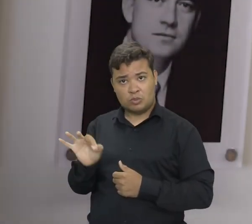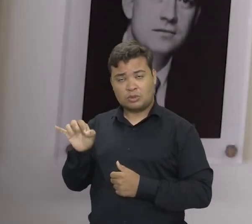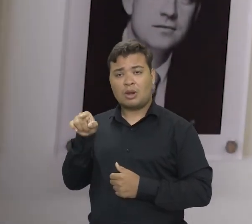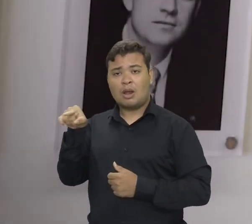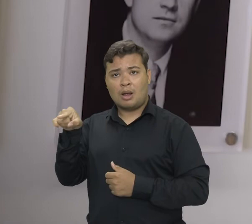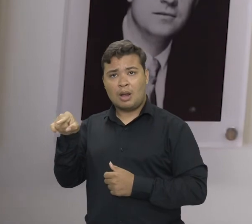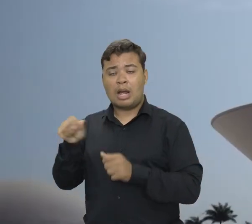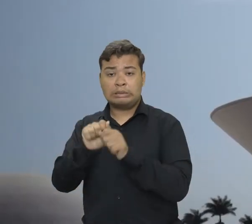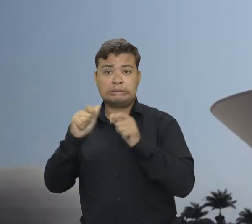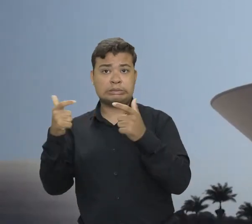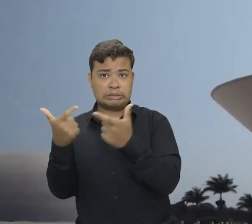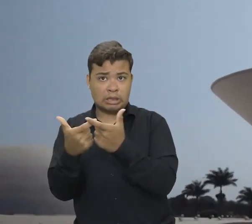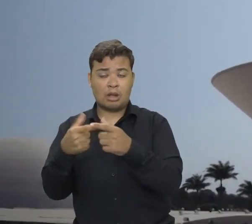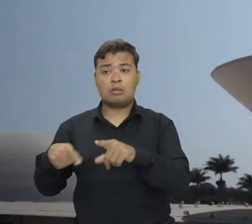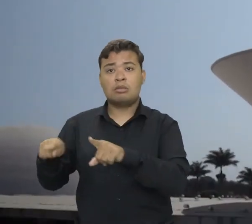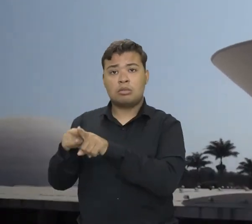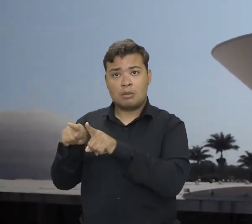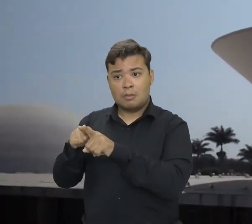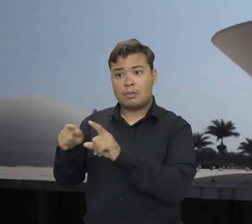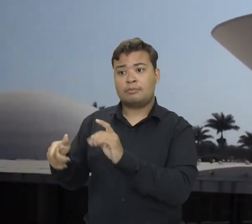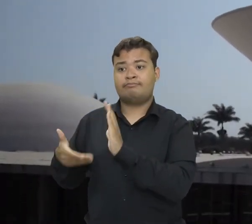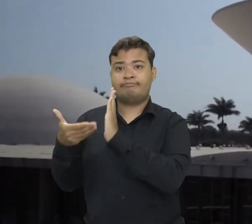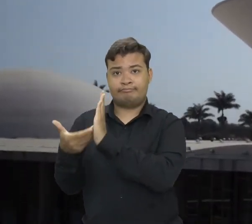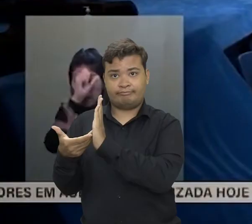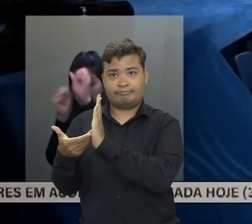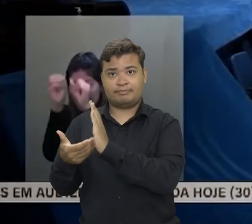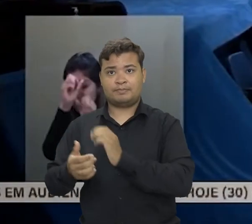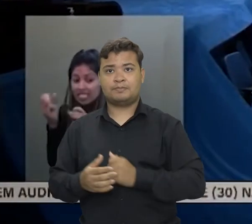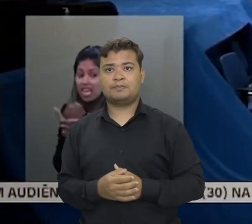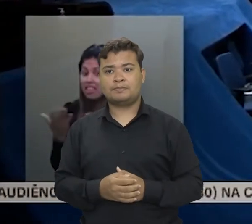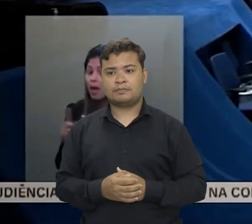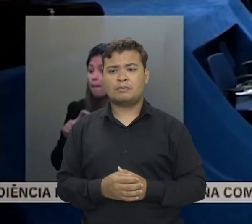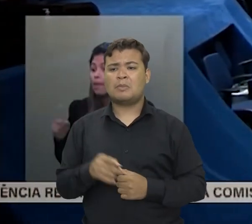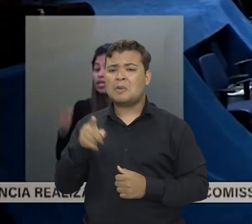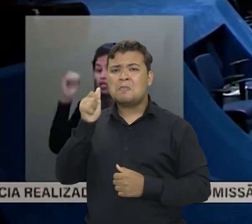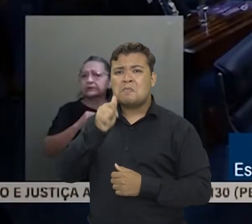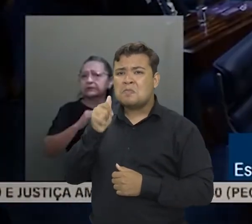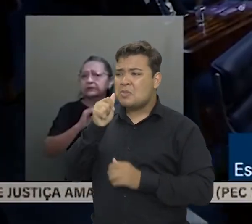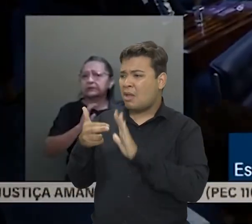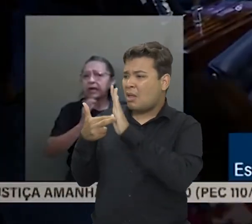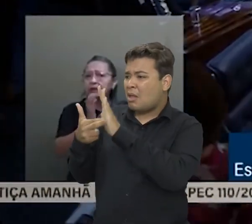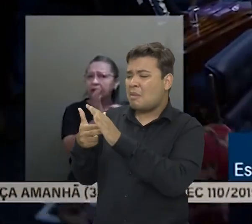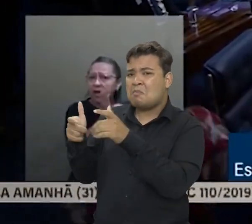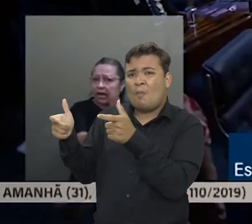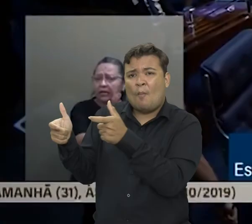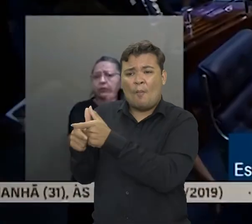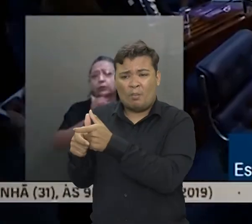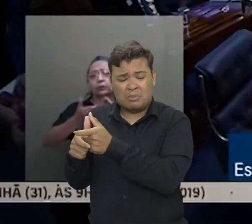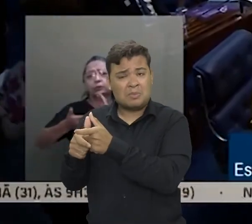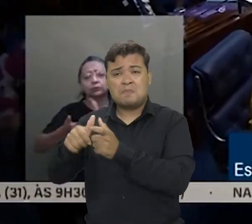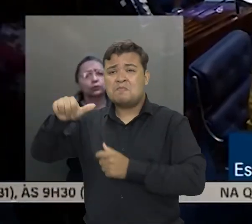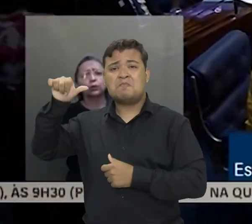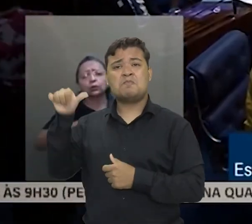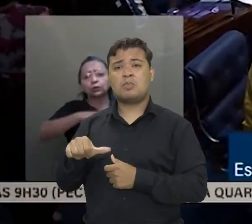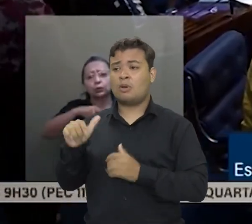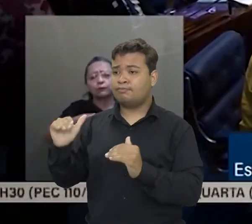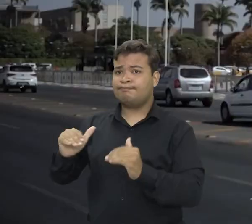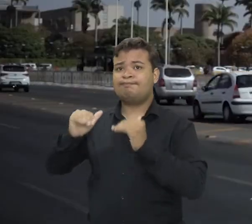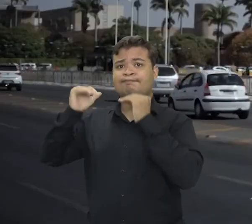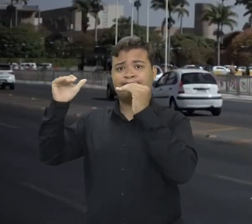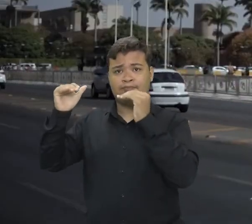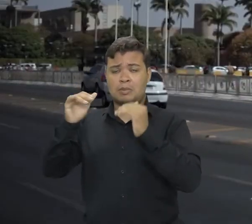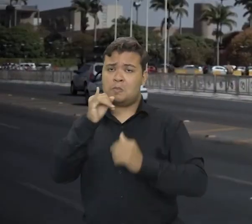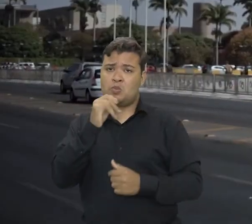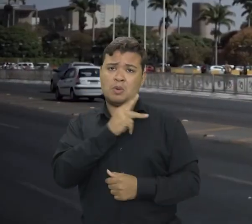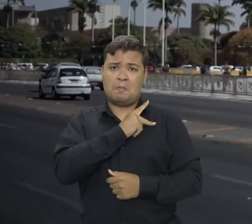assembleias legislativas e na Câmara dos Deputados. A subrepresentação é ainda maior em cargos majoritários,